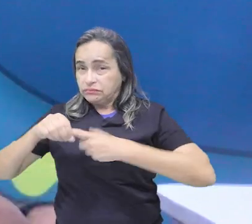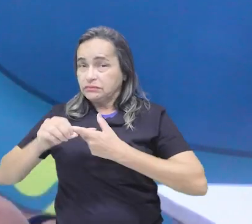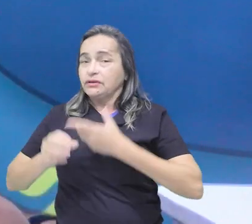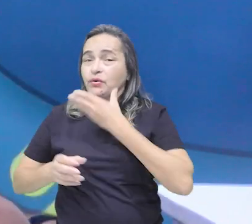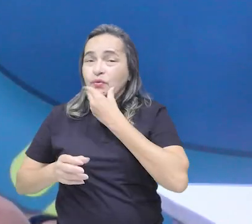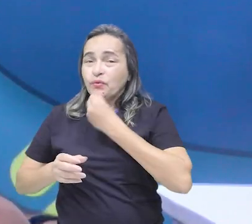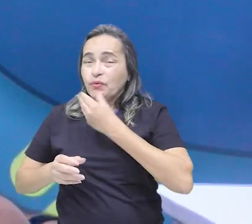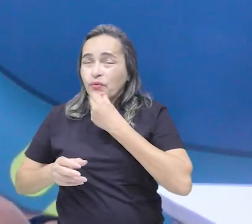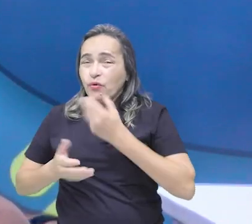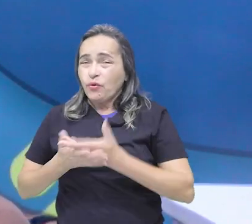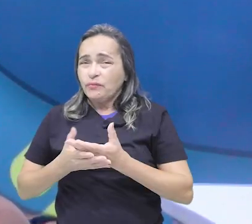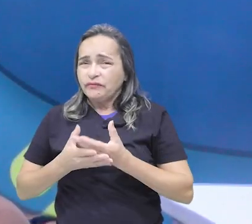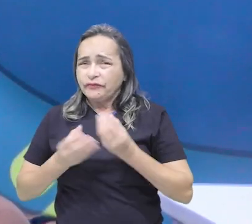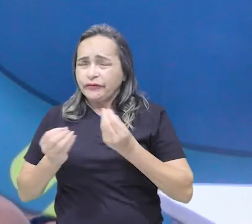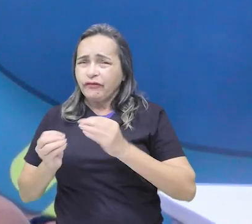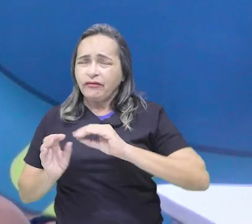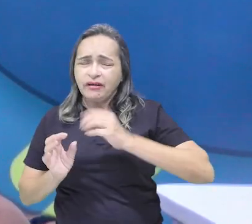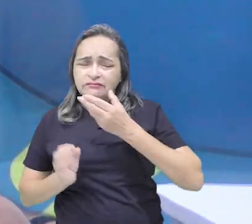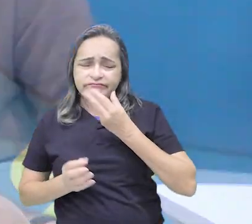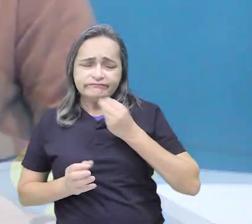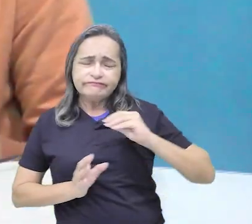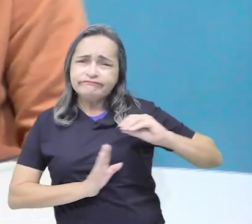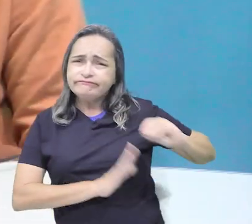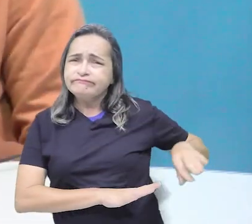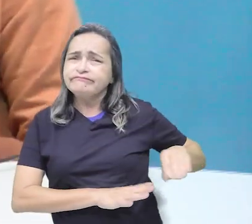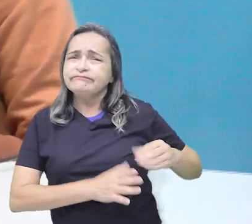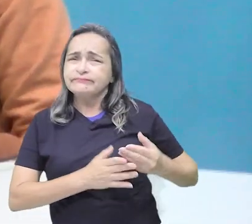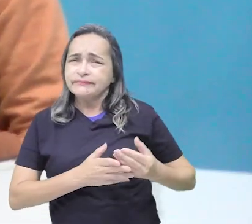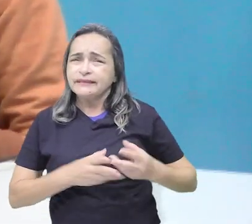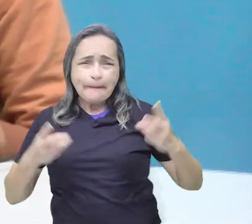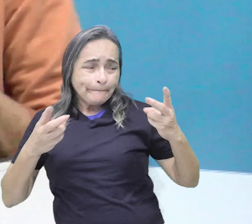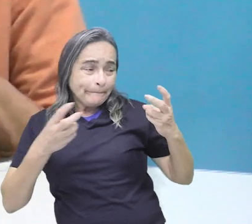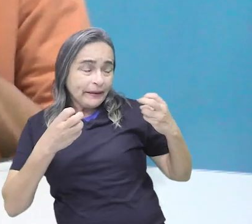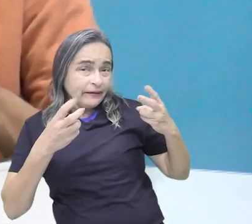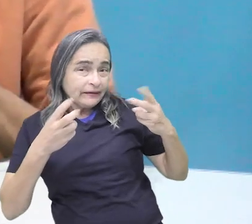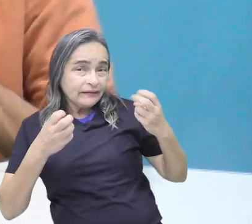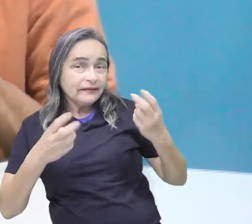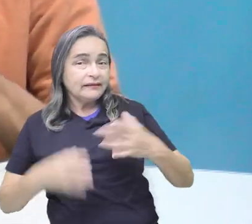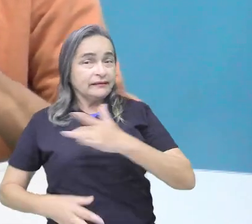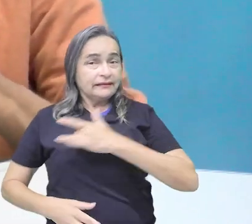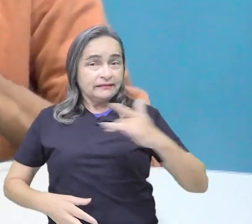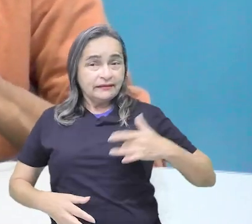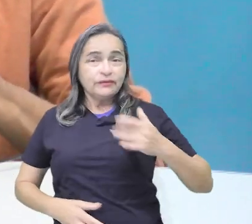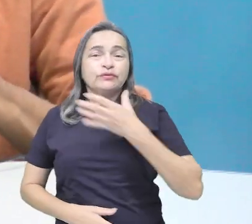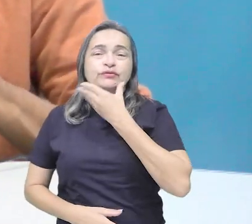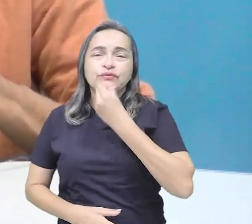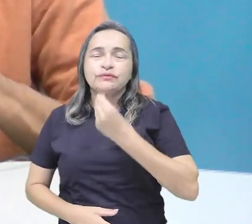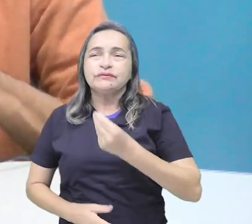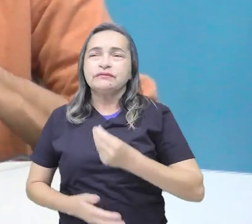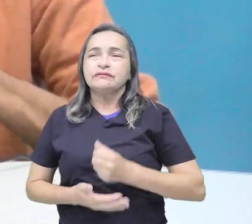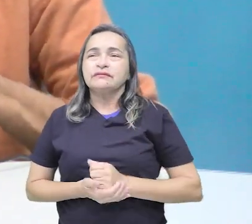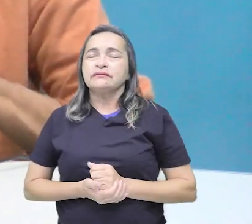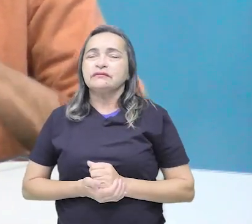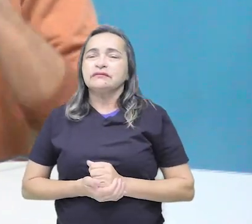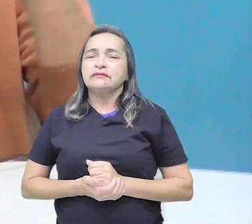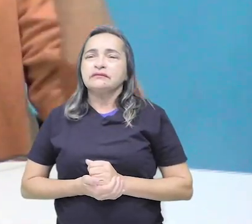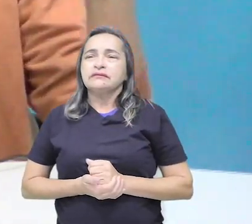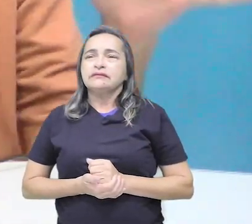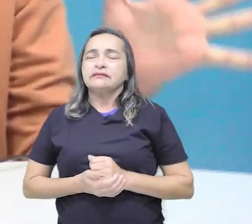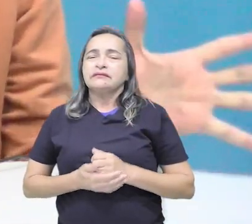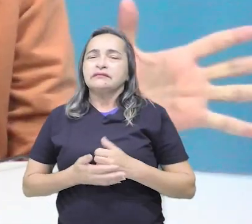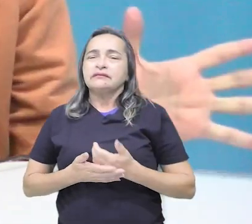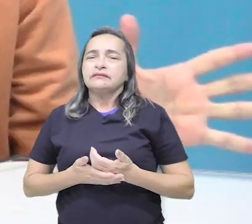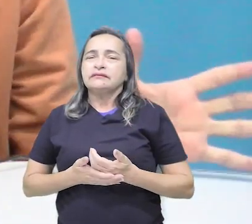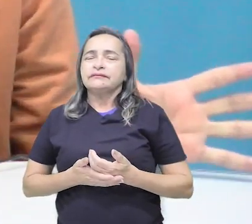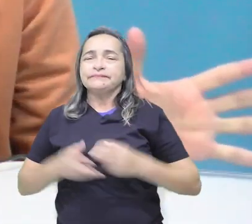de percepção à sua saúde. O senhor acredita que, para além dessa falta